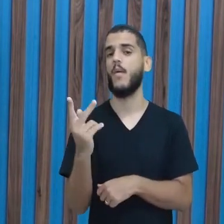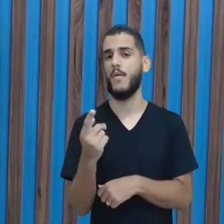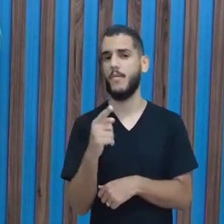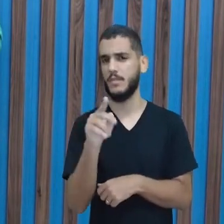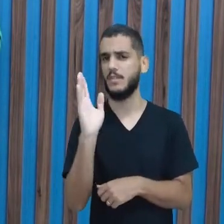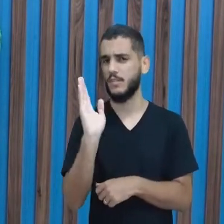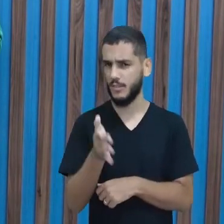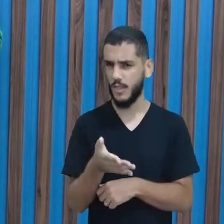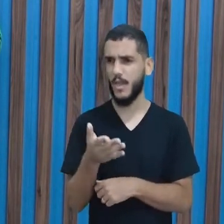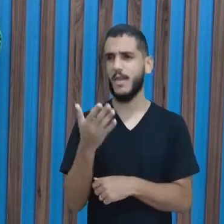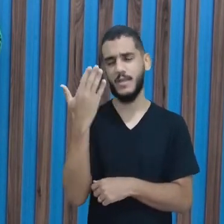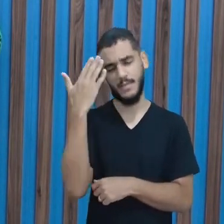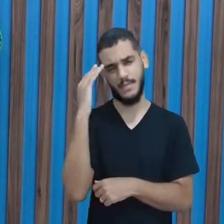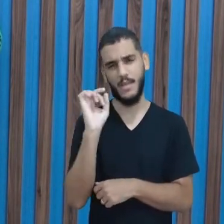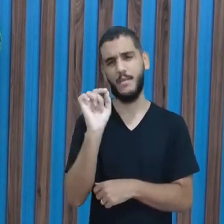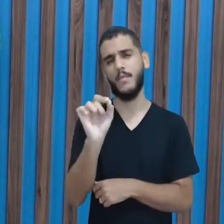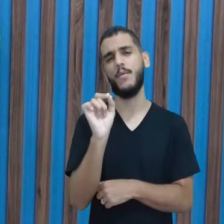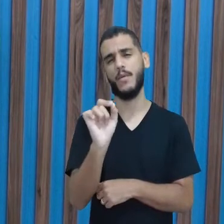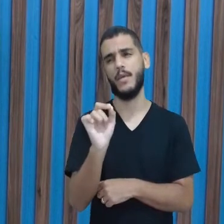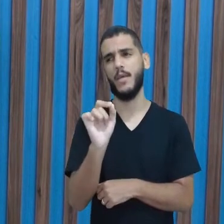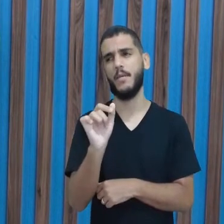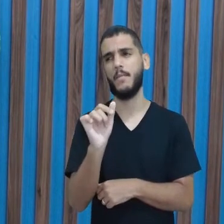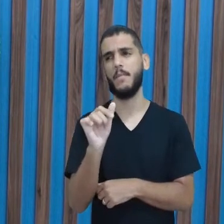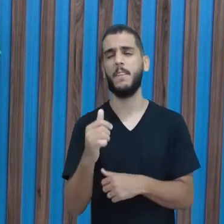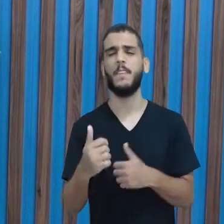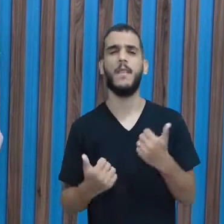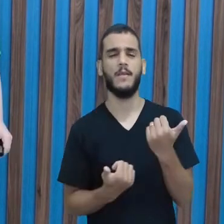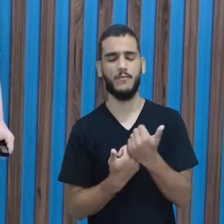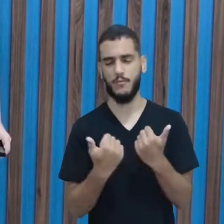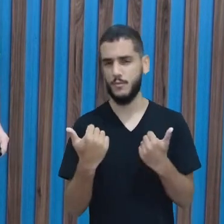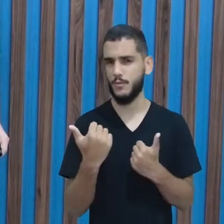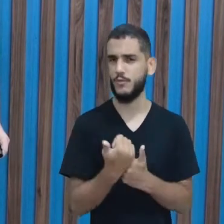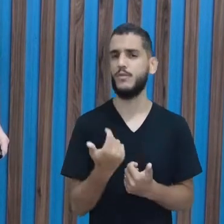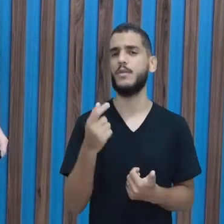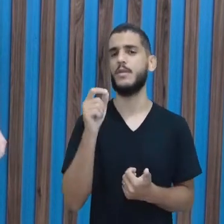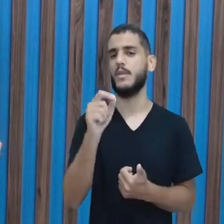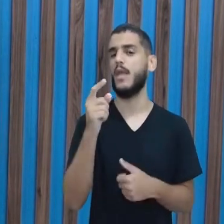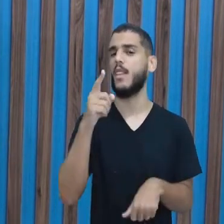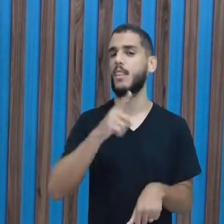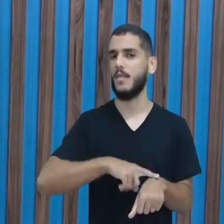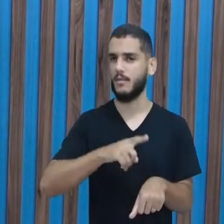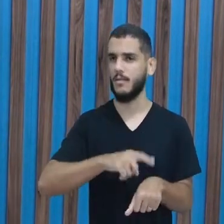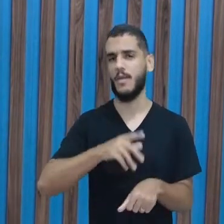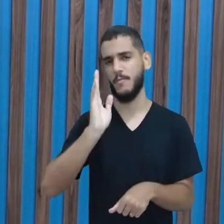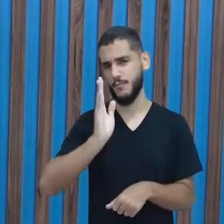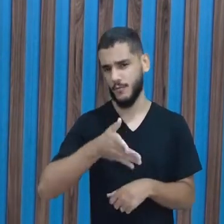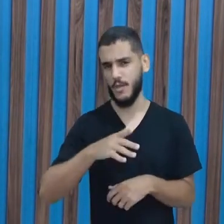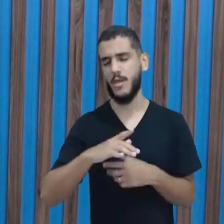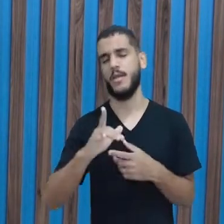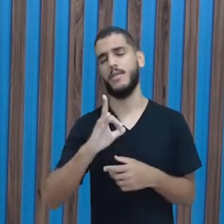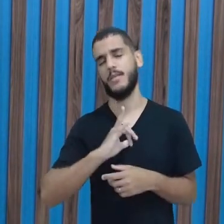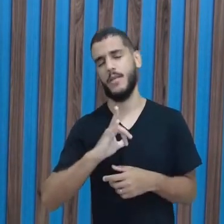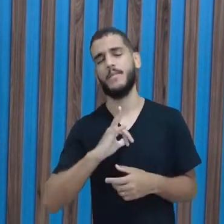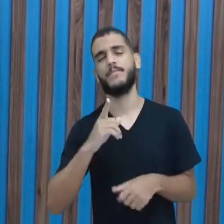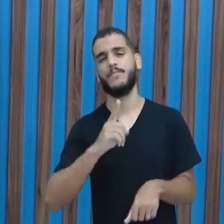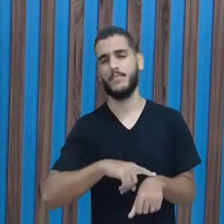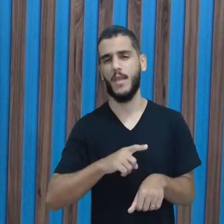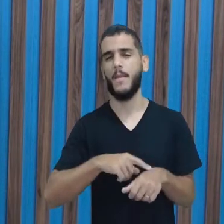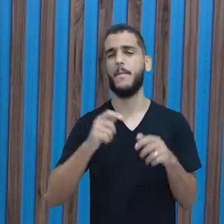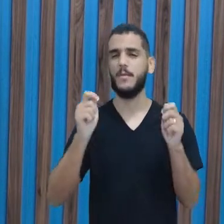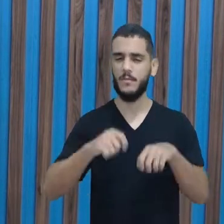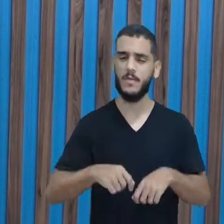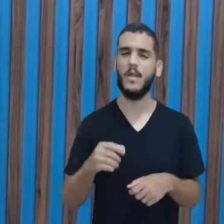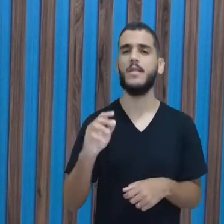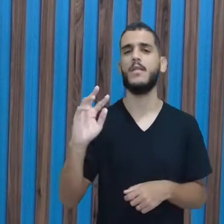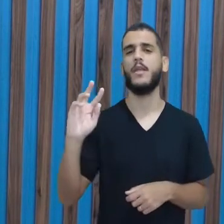viram a questão da mudança de escala no tempo, que tempo pode ser em hora, minuto,